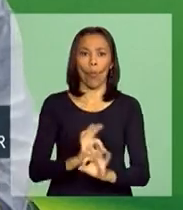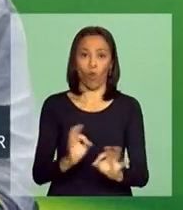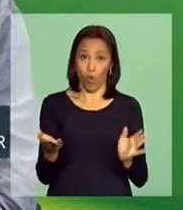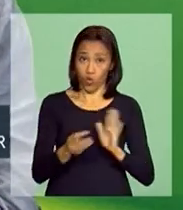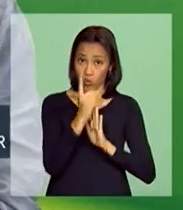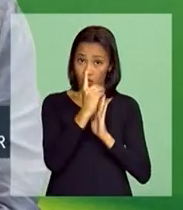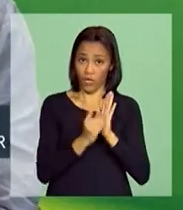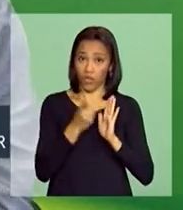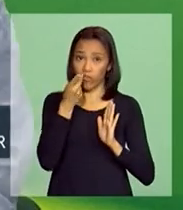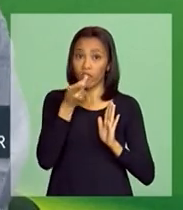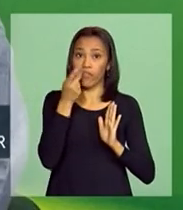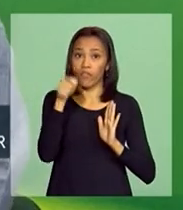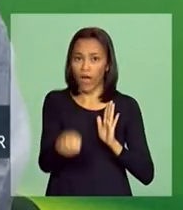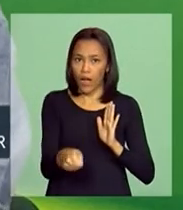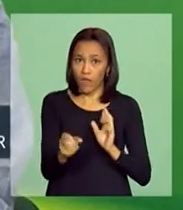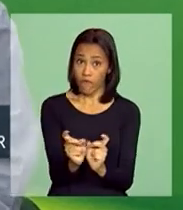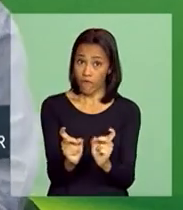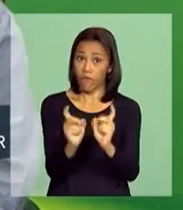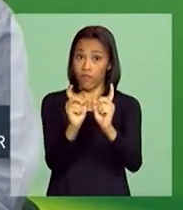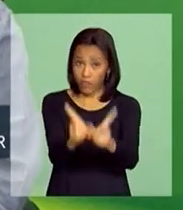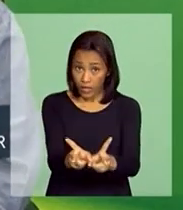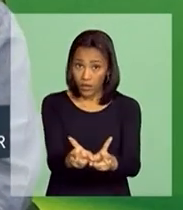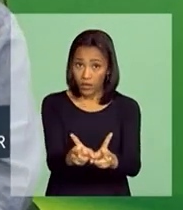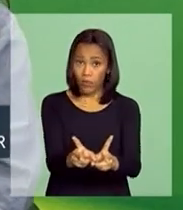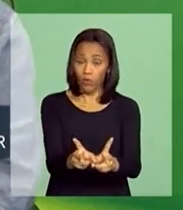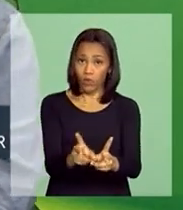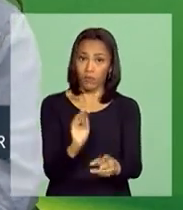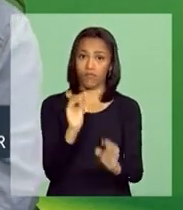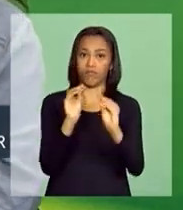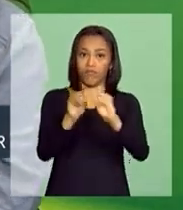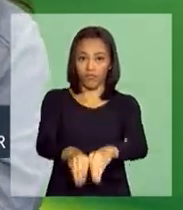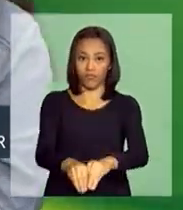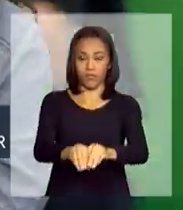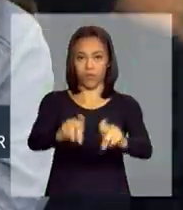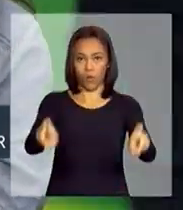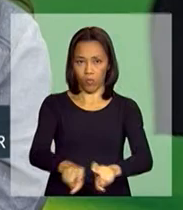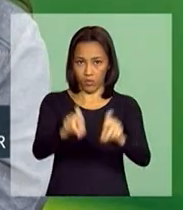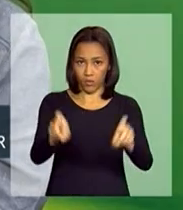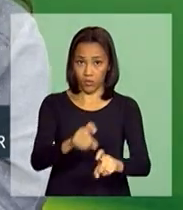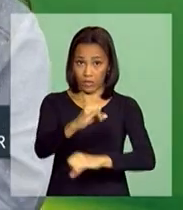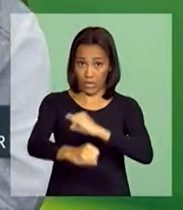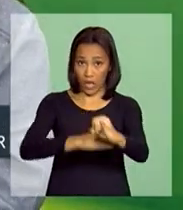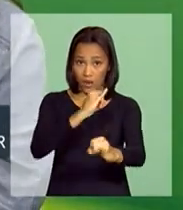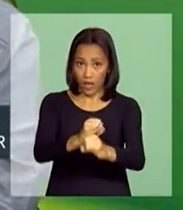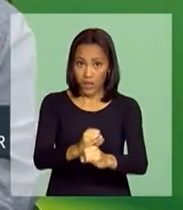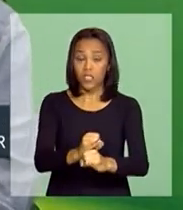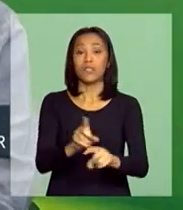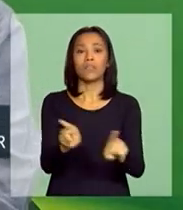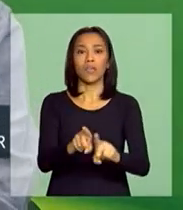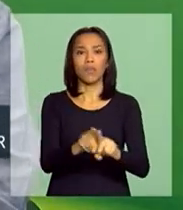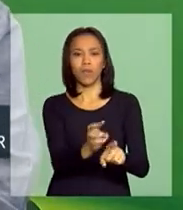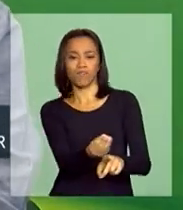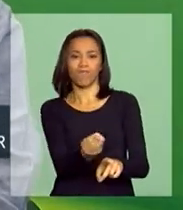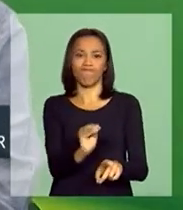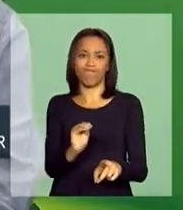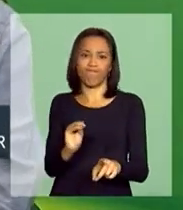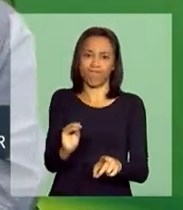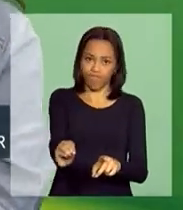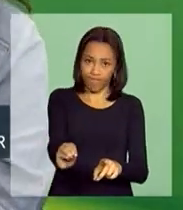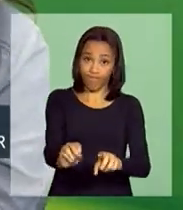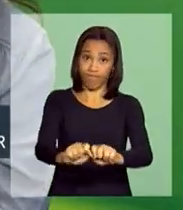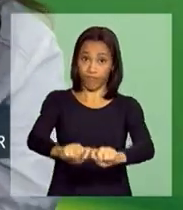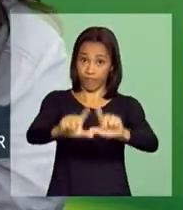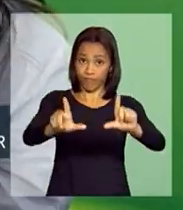diz colocou a venda no sítio eletrônico vai colocar uma ferramenta no mesmo sítio eletrônico